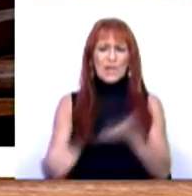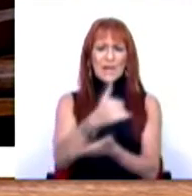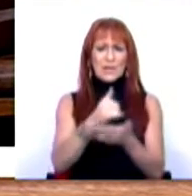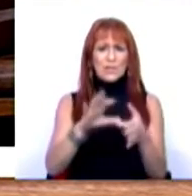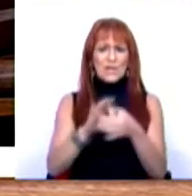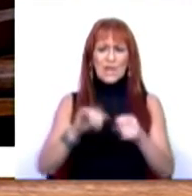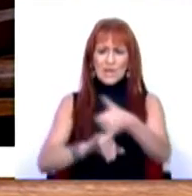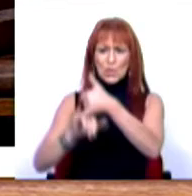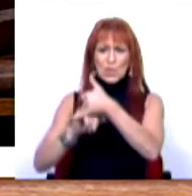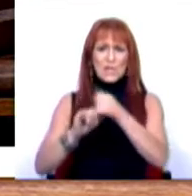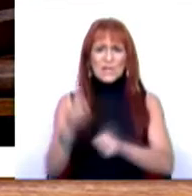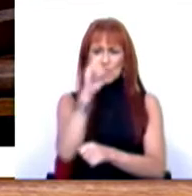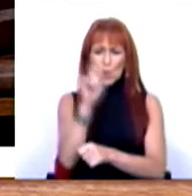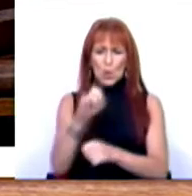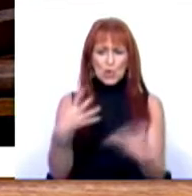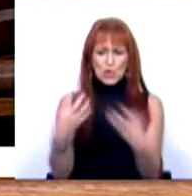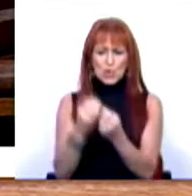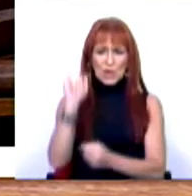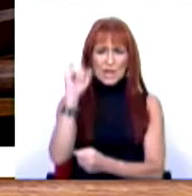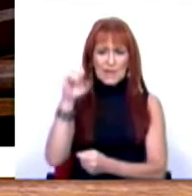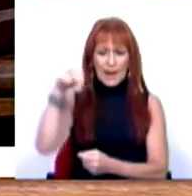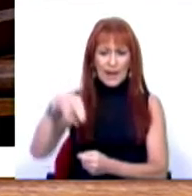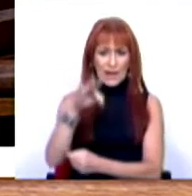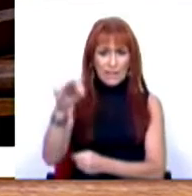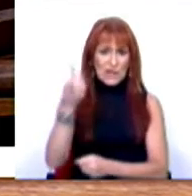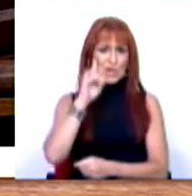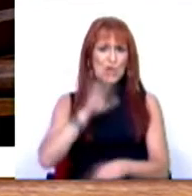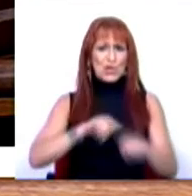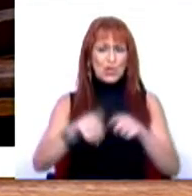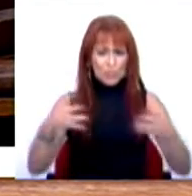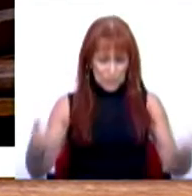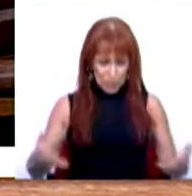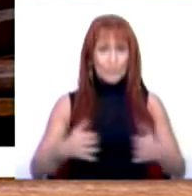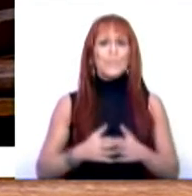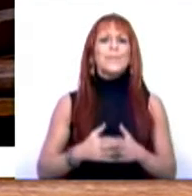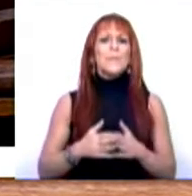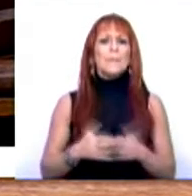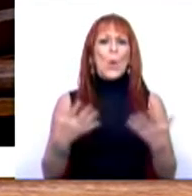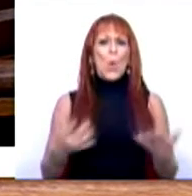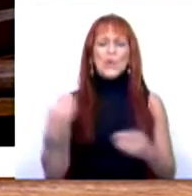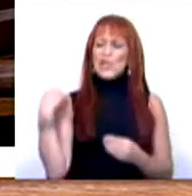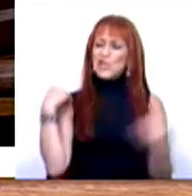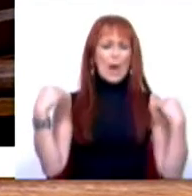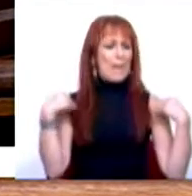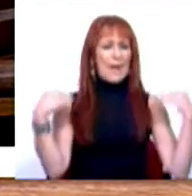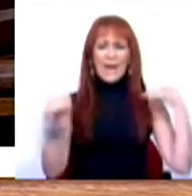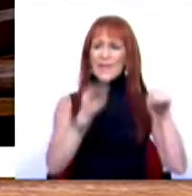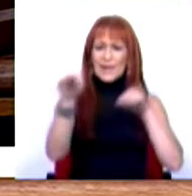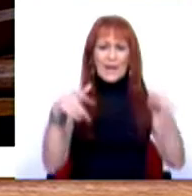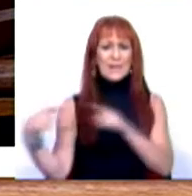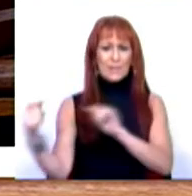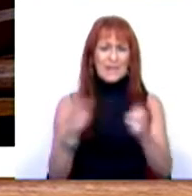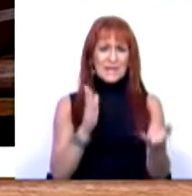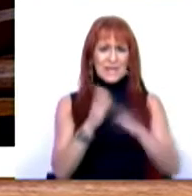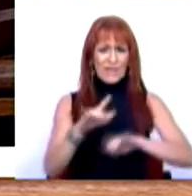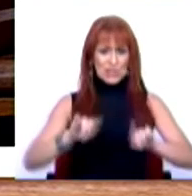associações zoófilas, junto com o ICNF. Senhoras e senhores deputados, hoje somos chamados a debater,